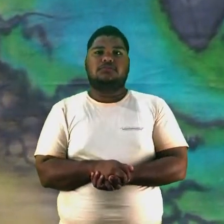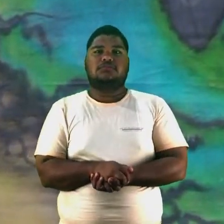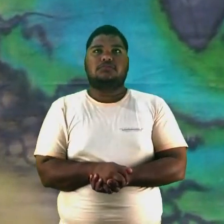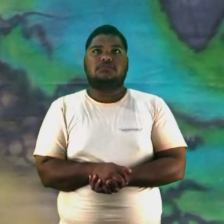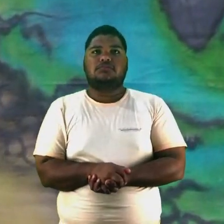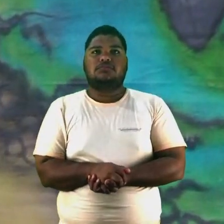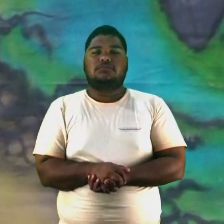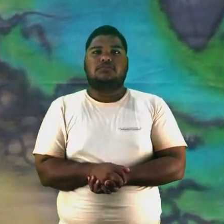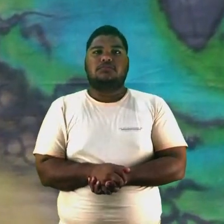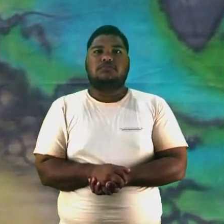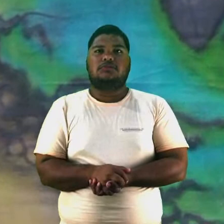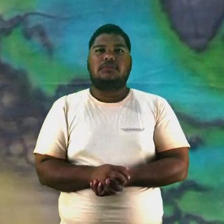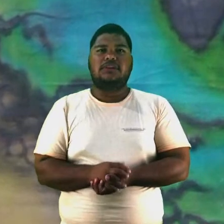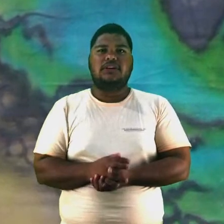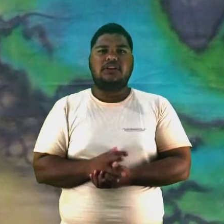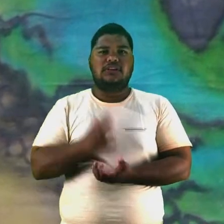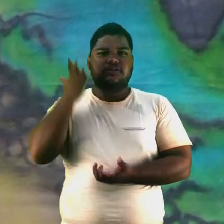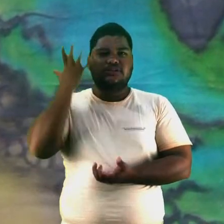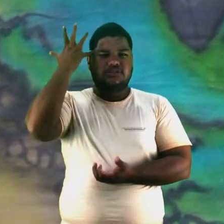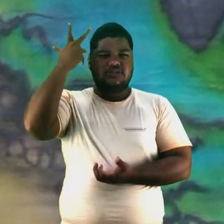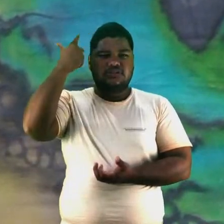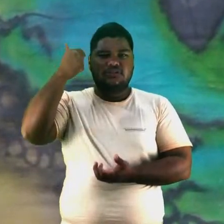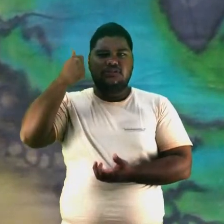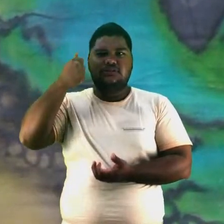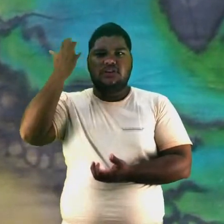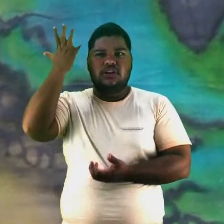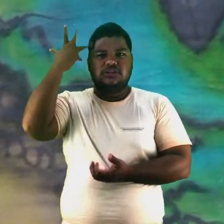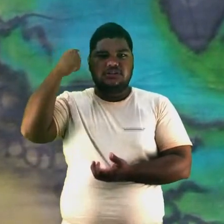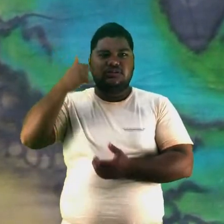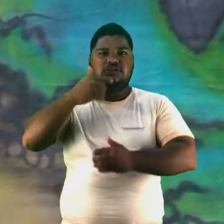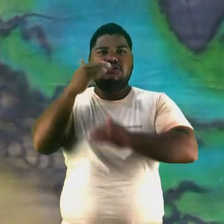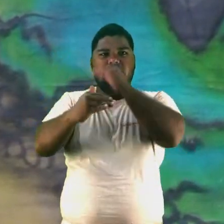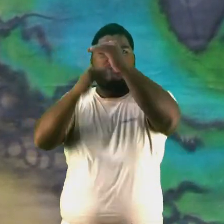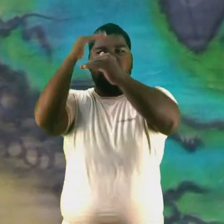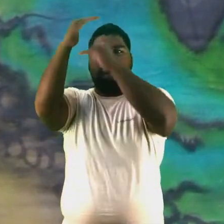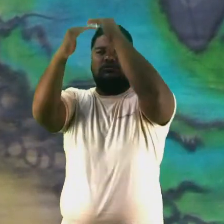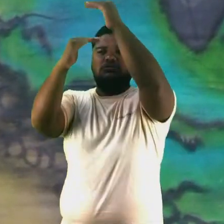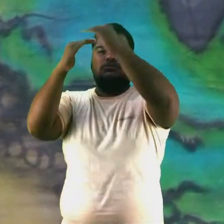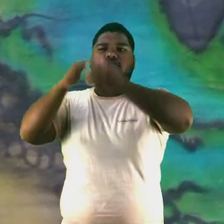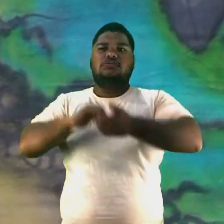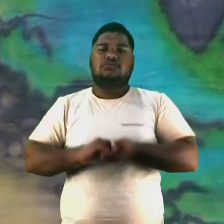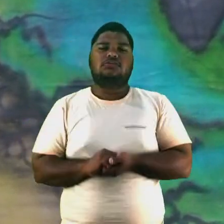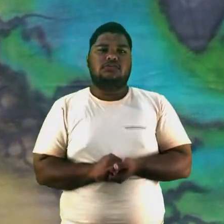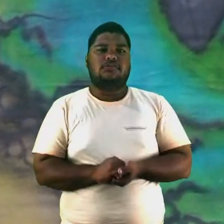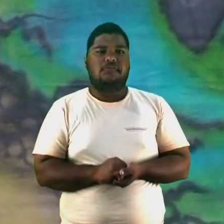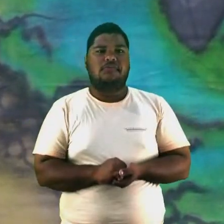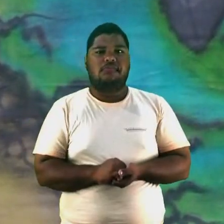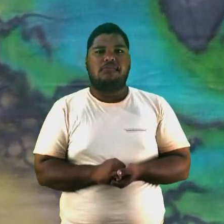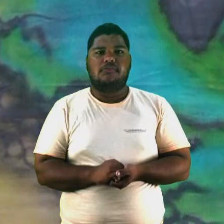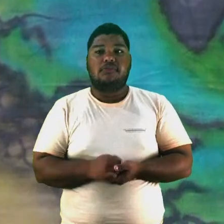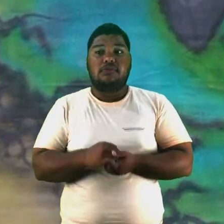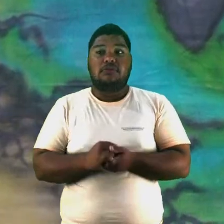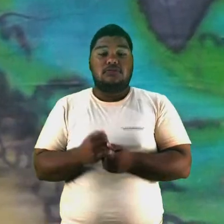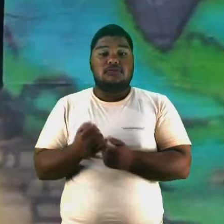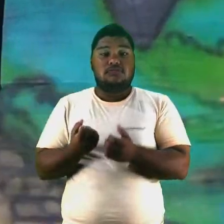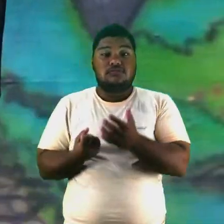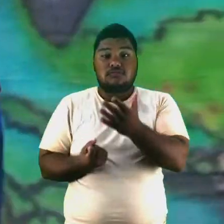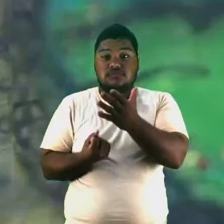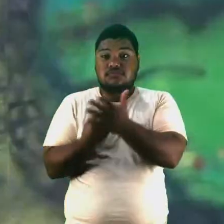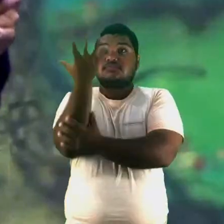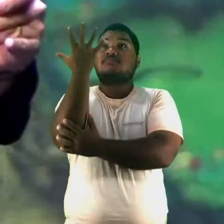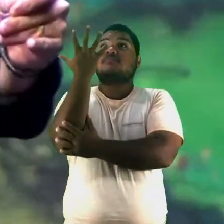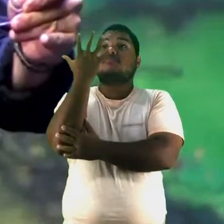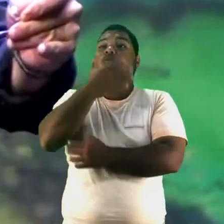É impressionante. E esse Deus que criou todas as coisas, criou o ser humano, e aí vem